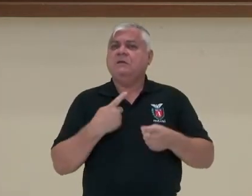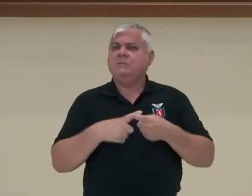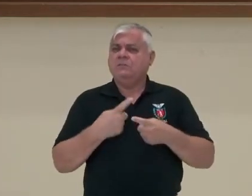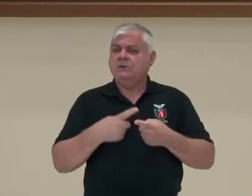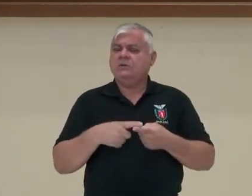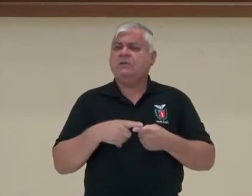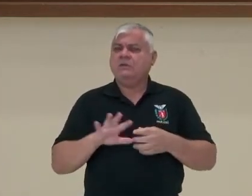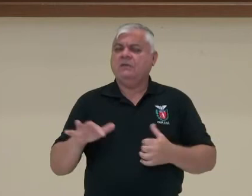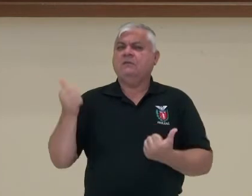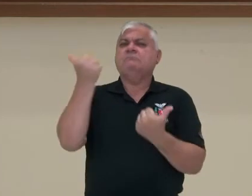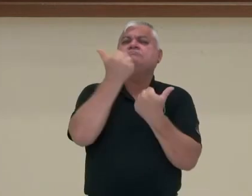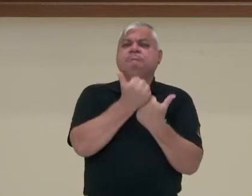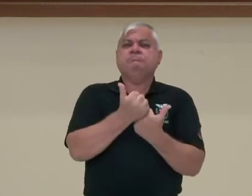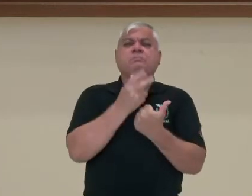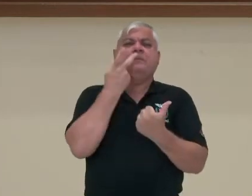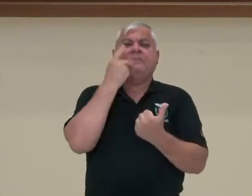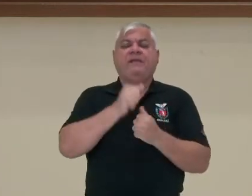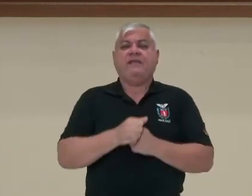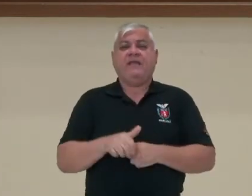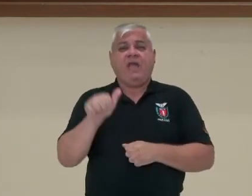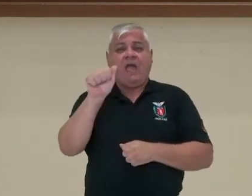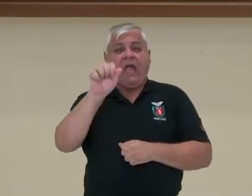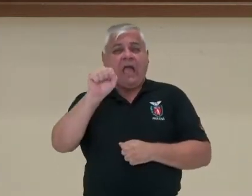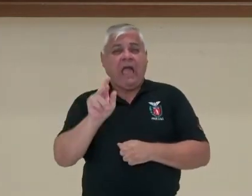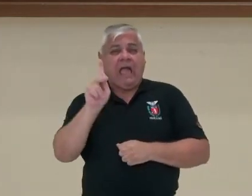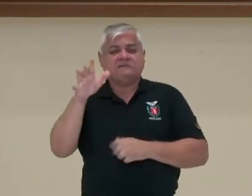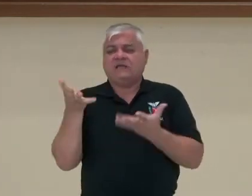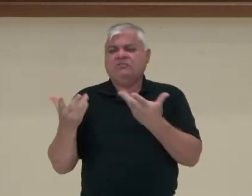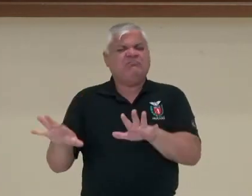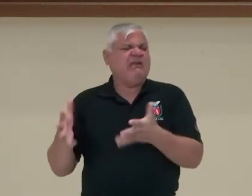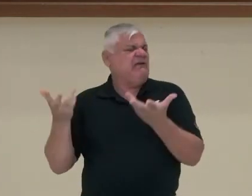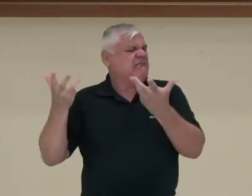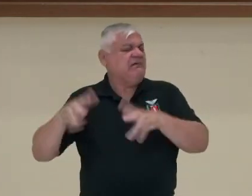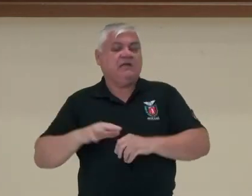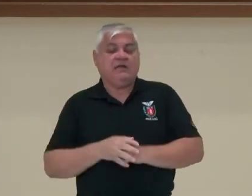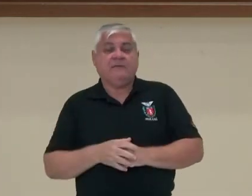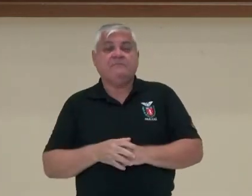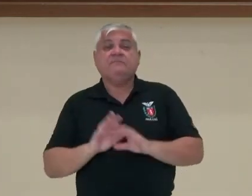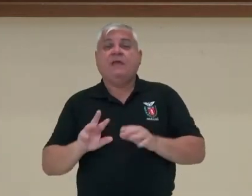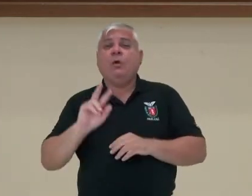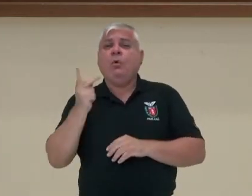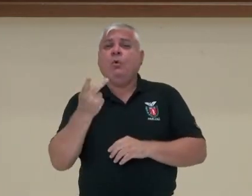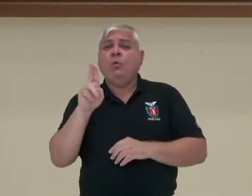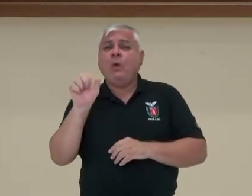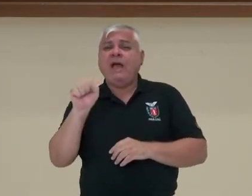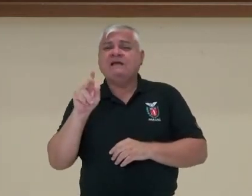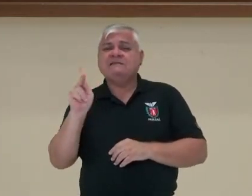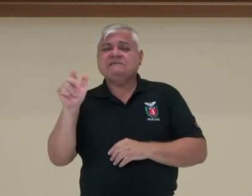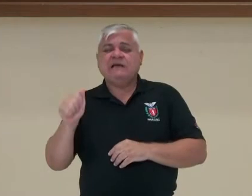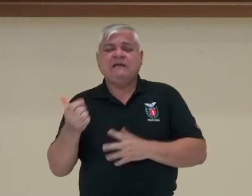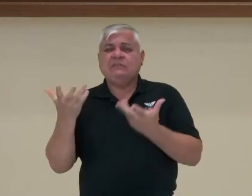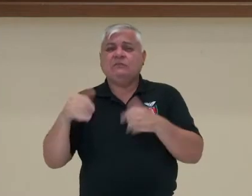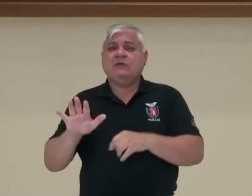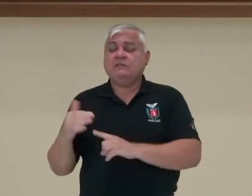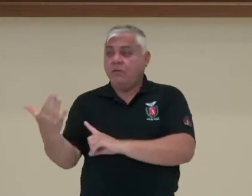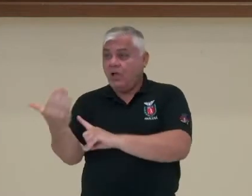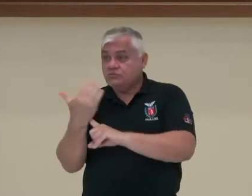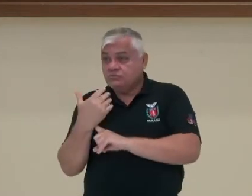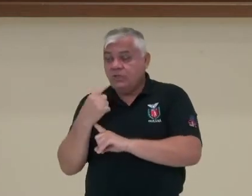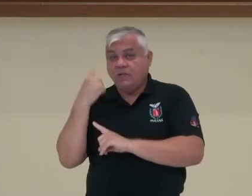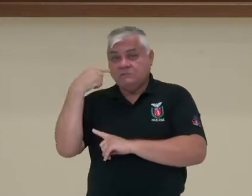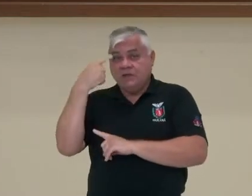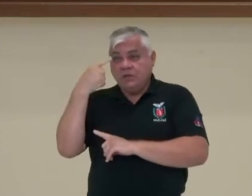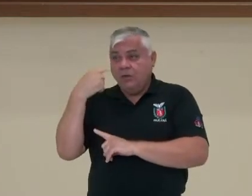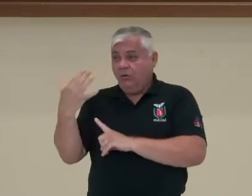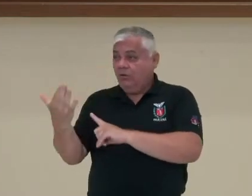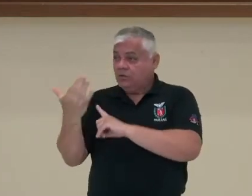assumir o trono. E o Huáscar não queria. Então, e o Huáscar aposta na ajuda dos espanhóis para ele